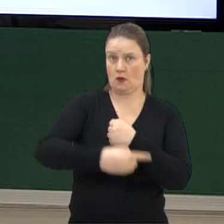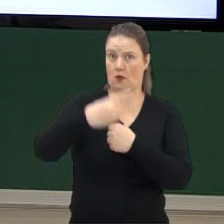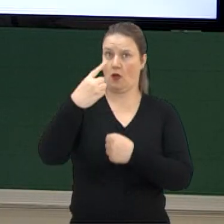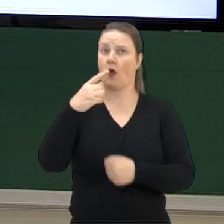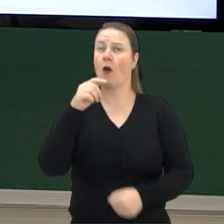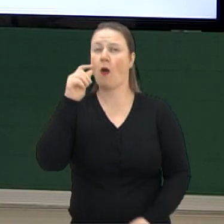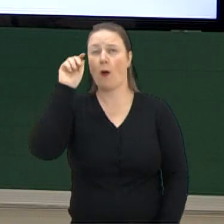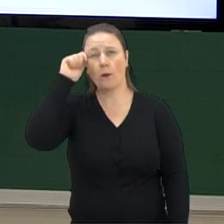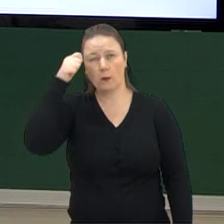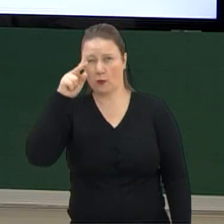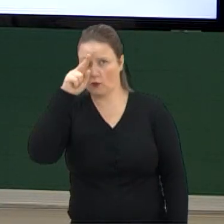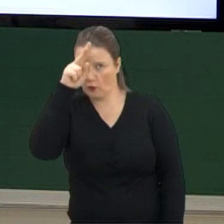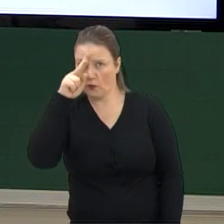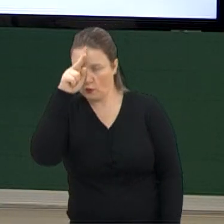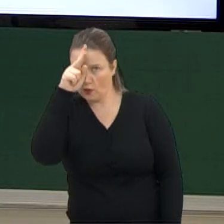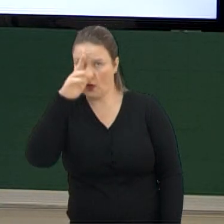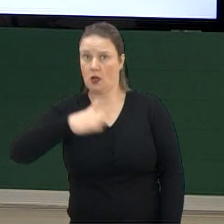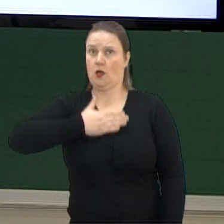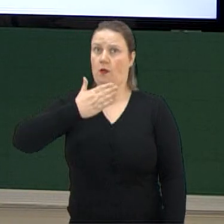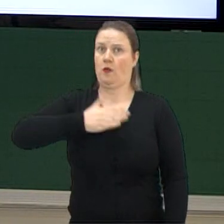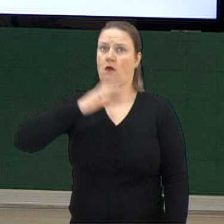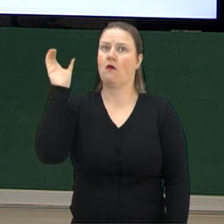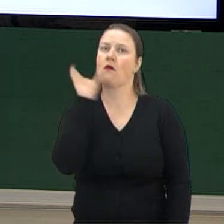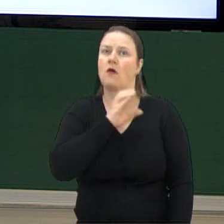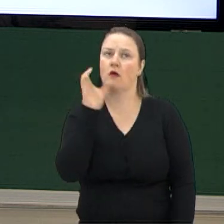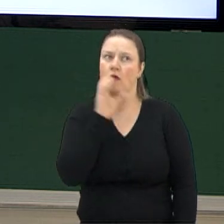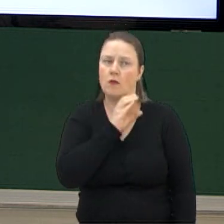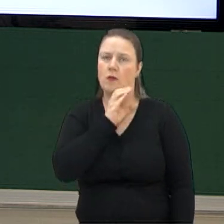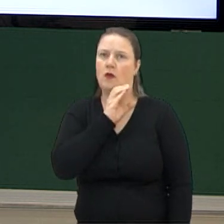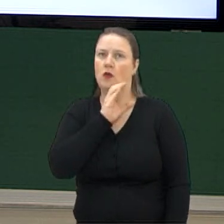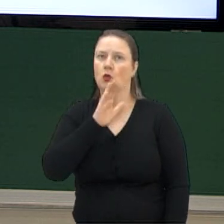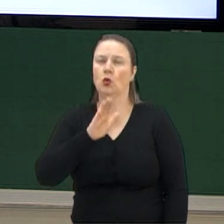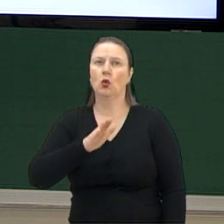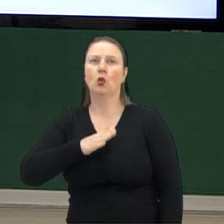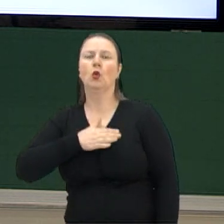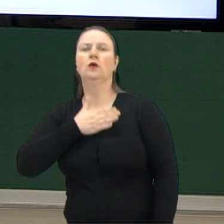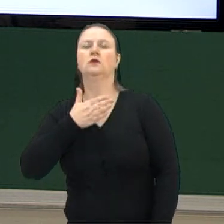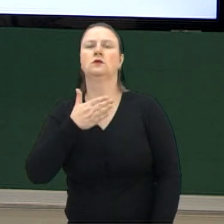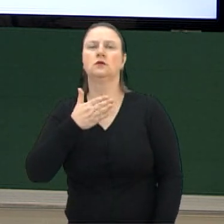de repente e com certeza. Quais são os